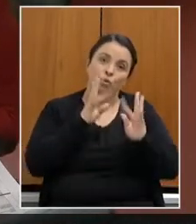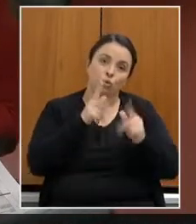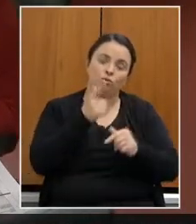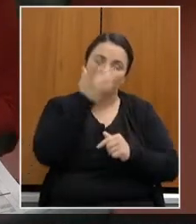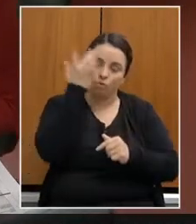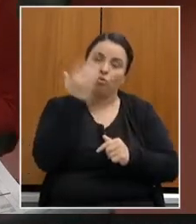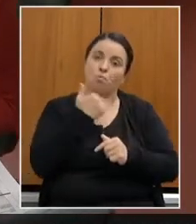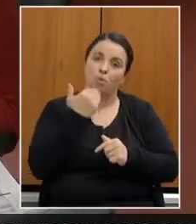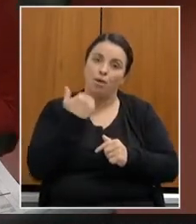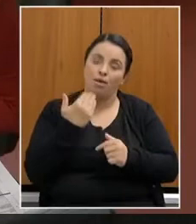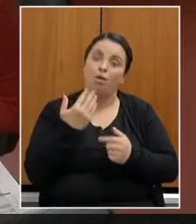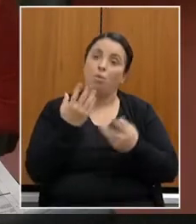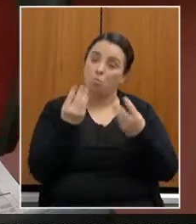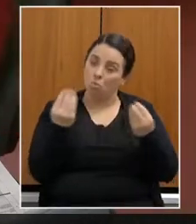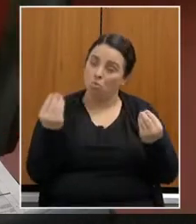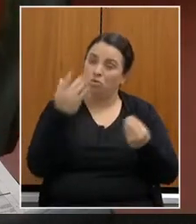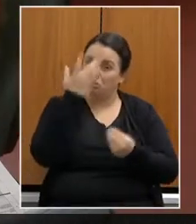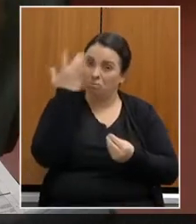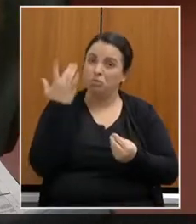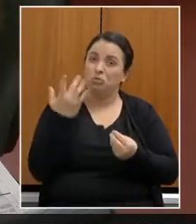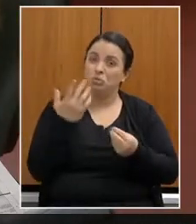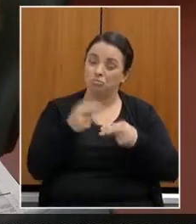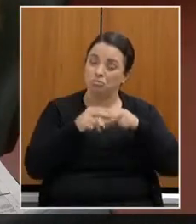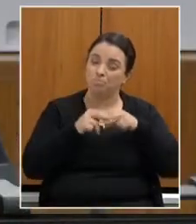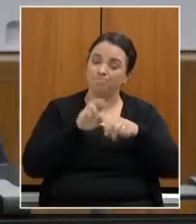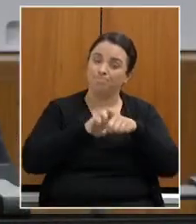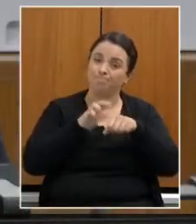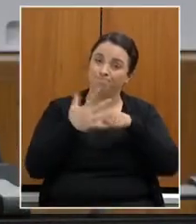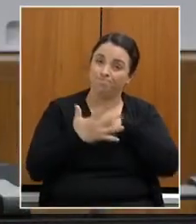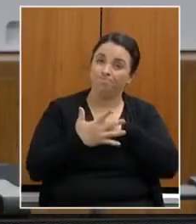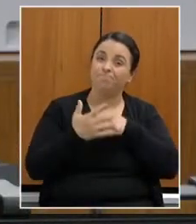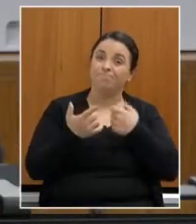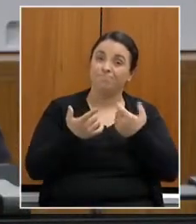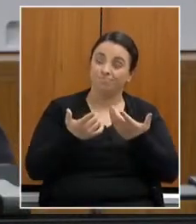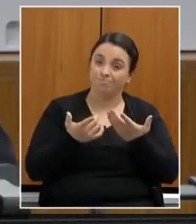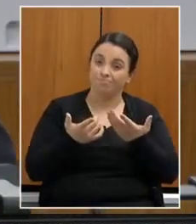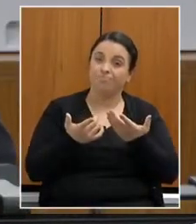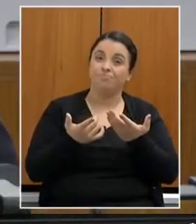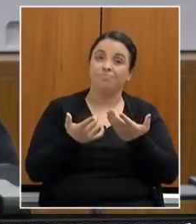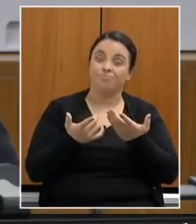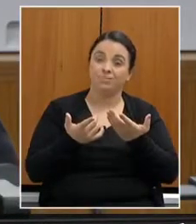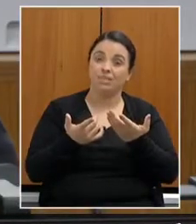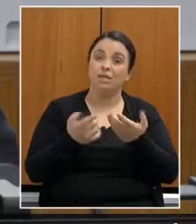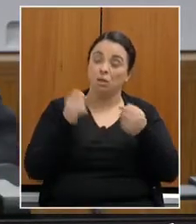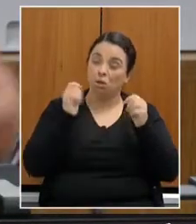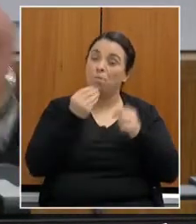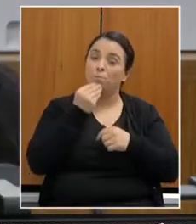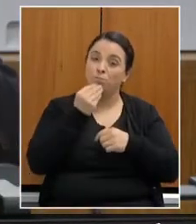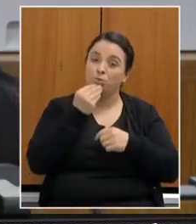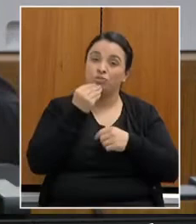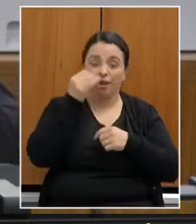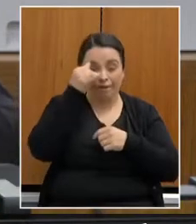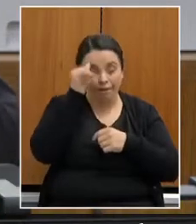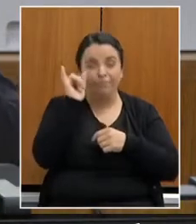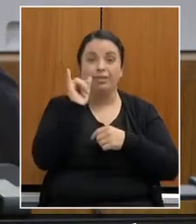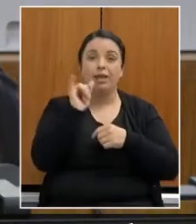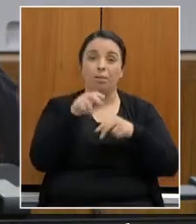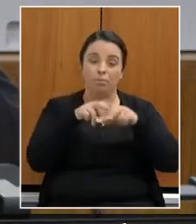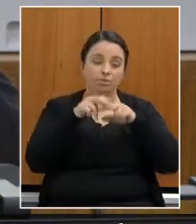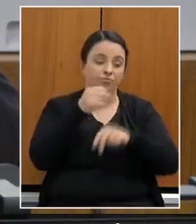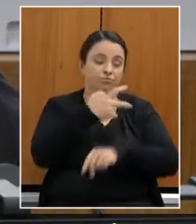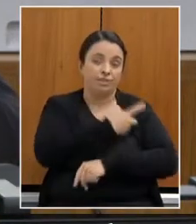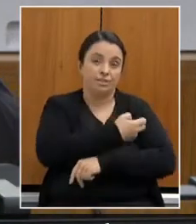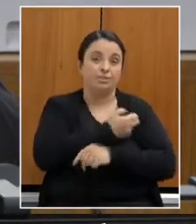óbitos de uma doença evitável com vacina realmente espero que consigamos vacinar o mais rápido